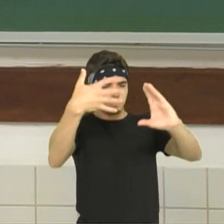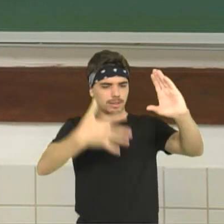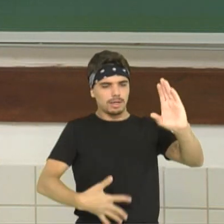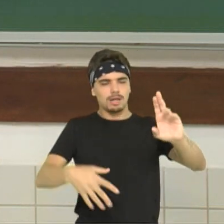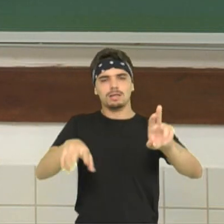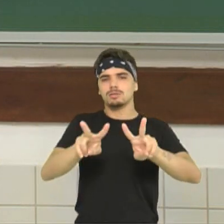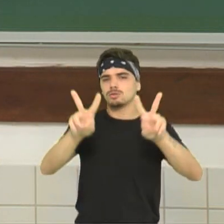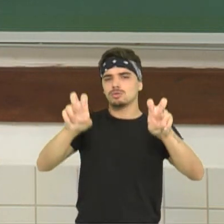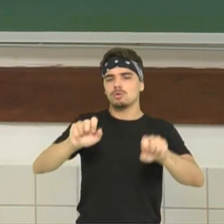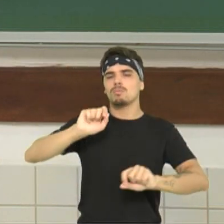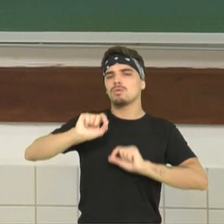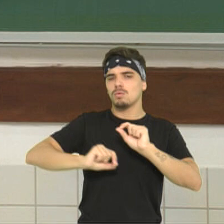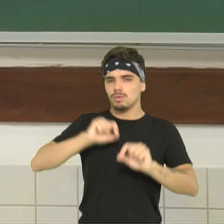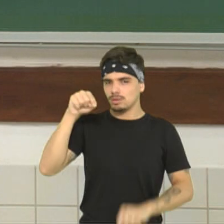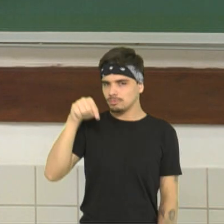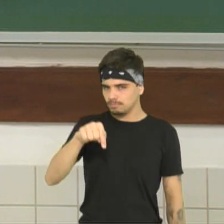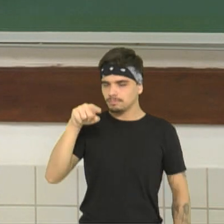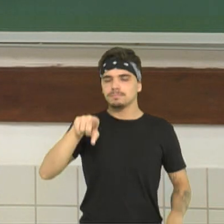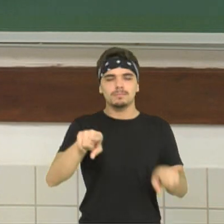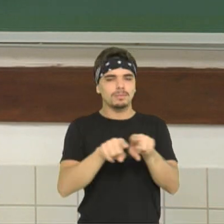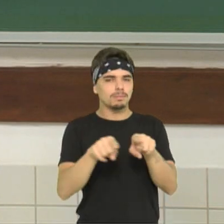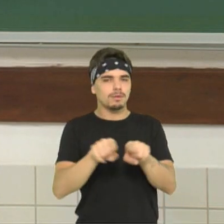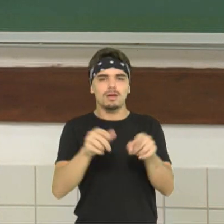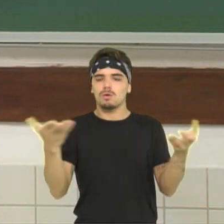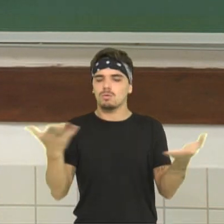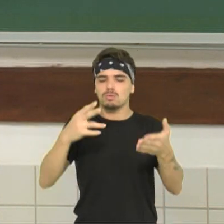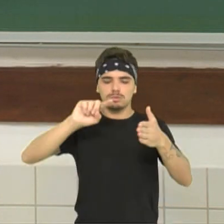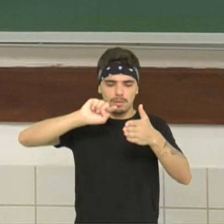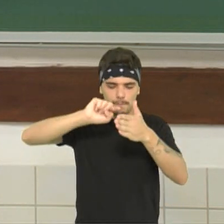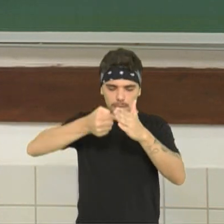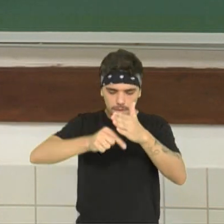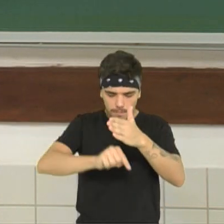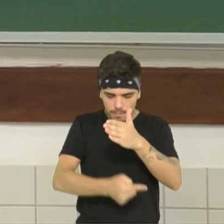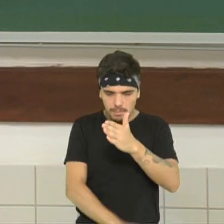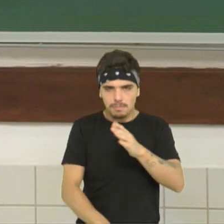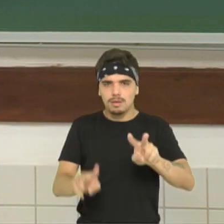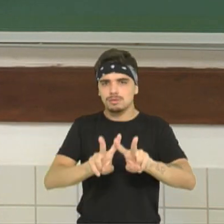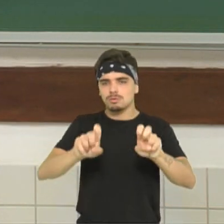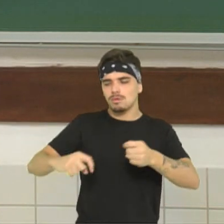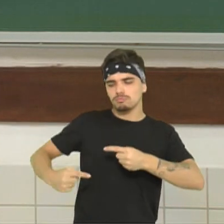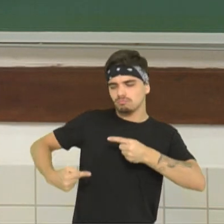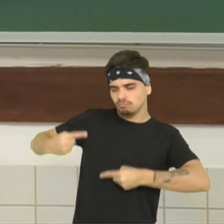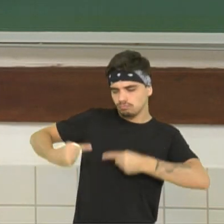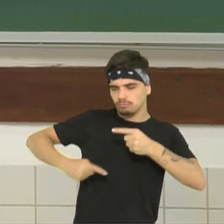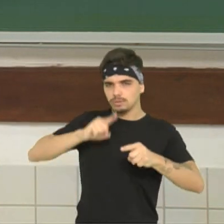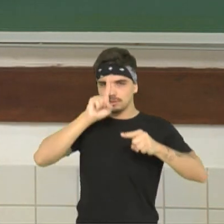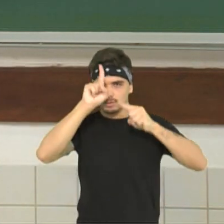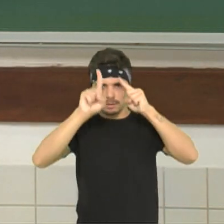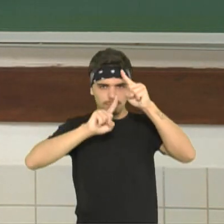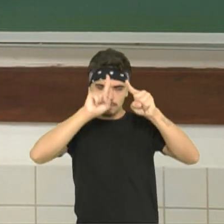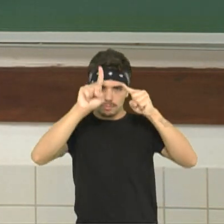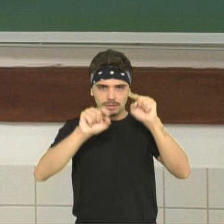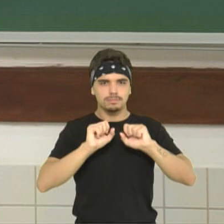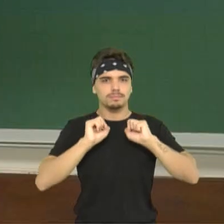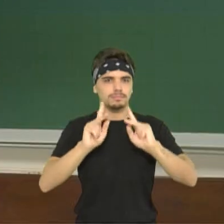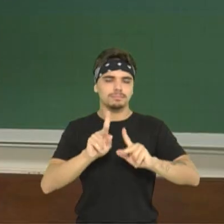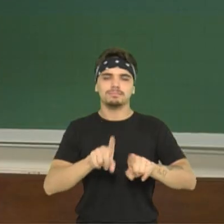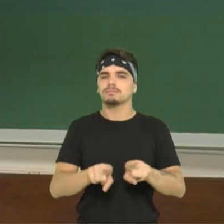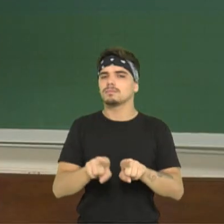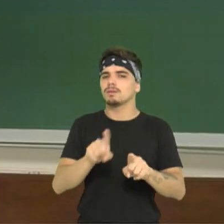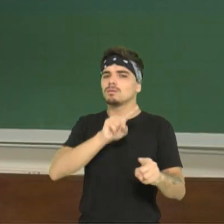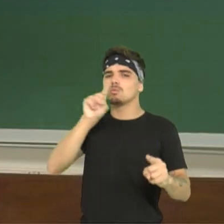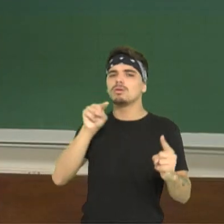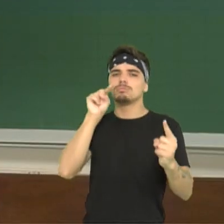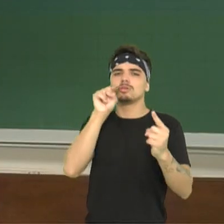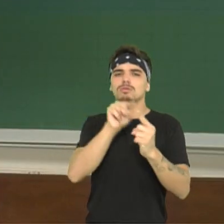do totalitarismo e hoje vamos aprofundar um pouquinho esse debate, essas ideias. Bom, os objetivos da